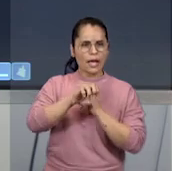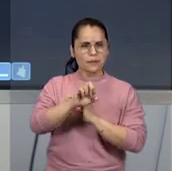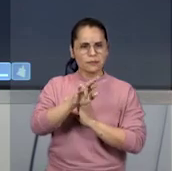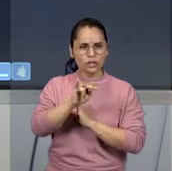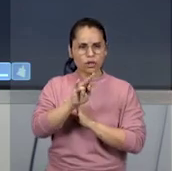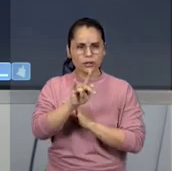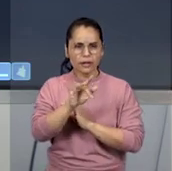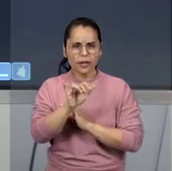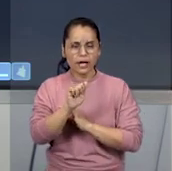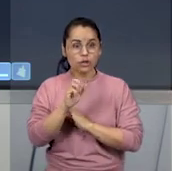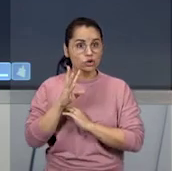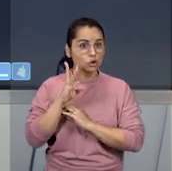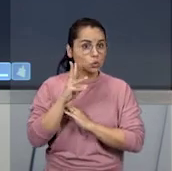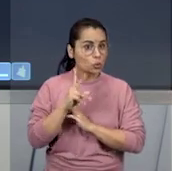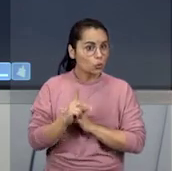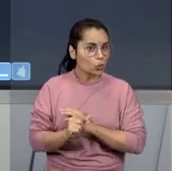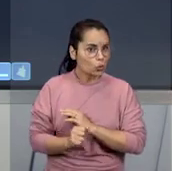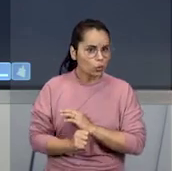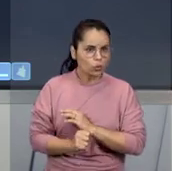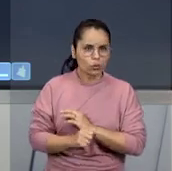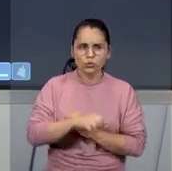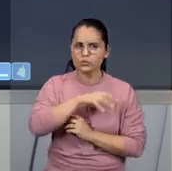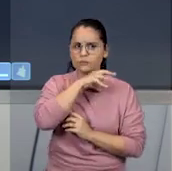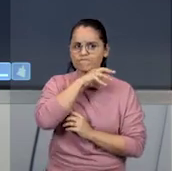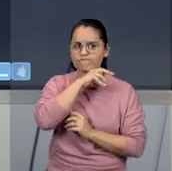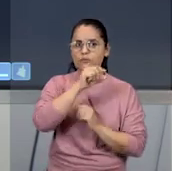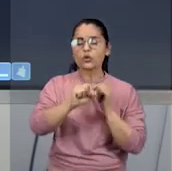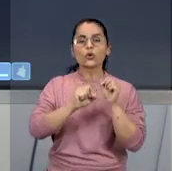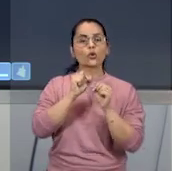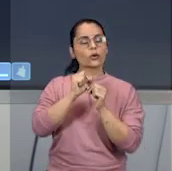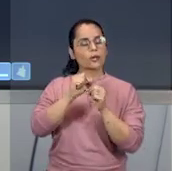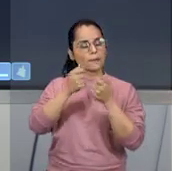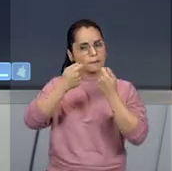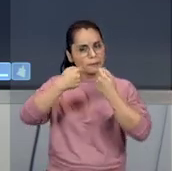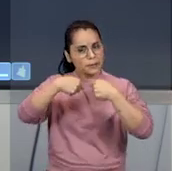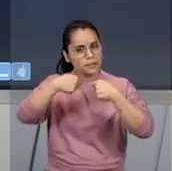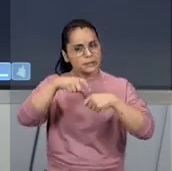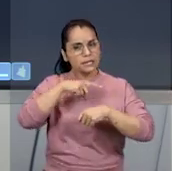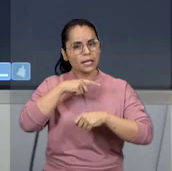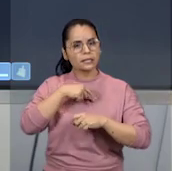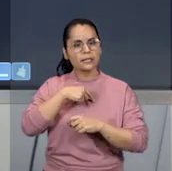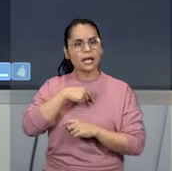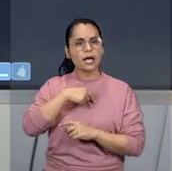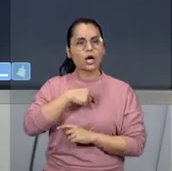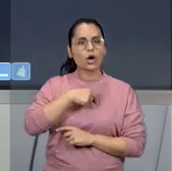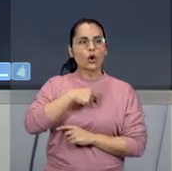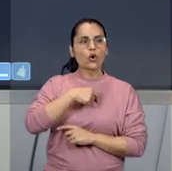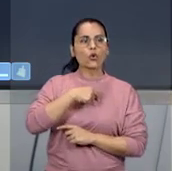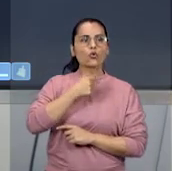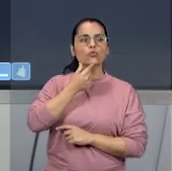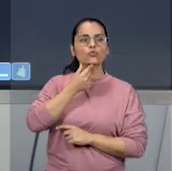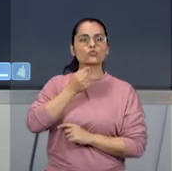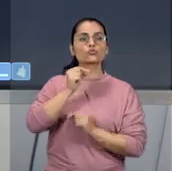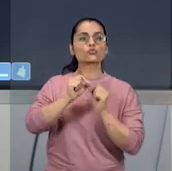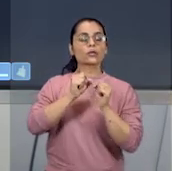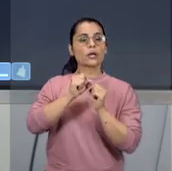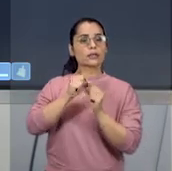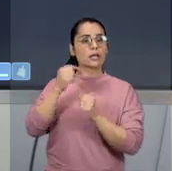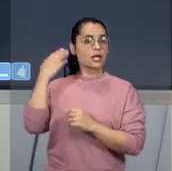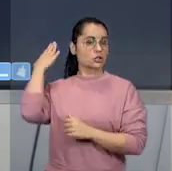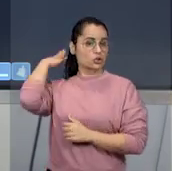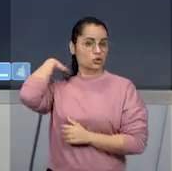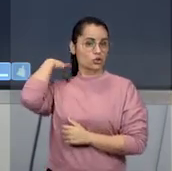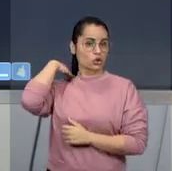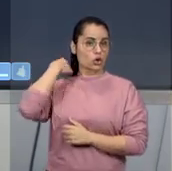eles, tá? Na fase embrionária, pelo menos, tem que ter um tubo nervoso dorsal, que é o quê? Nas